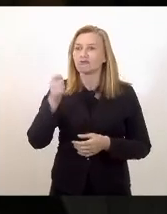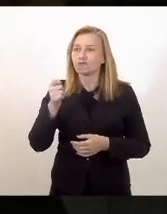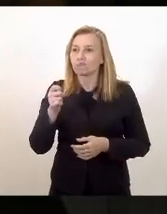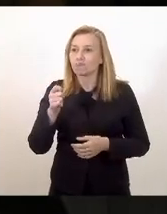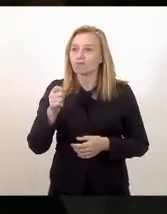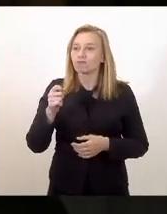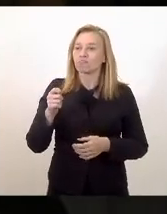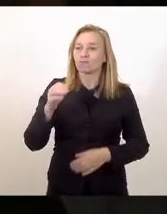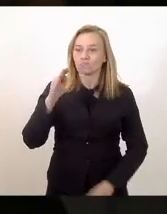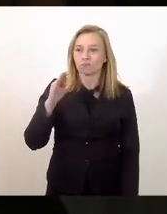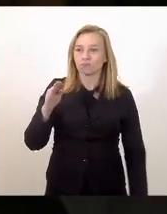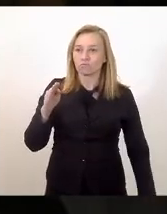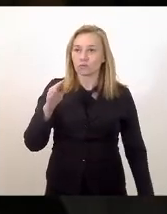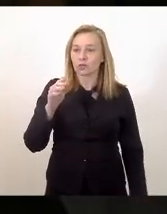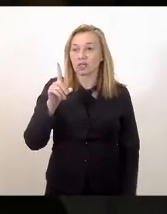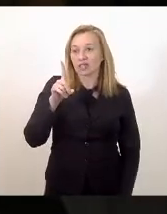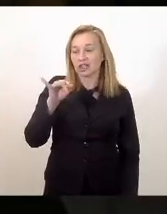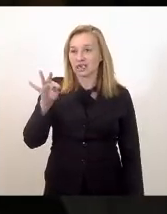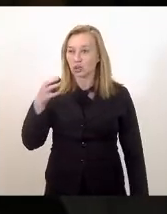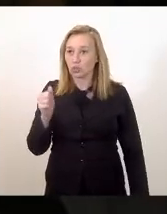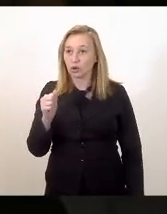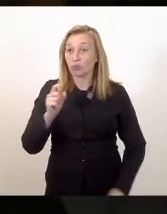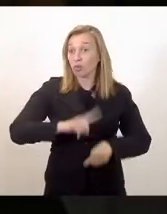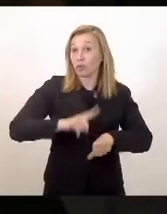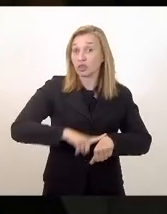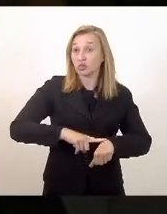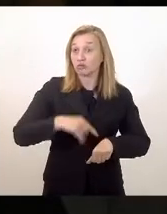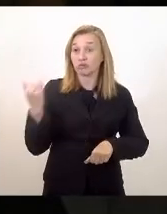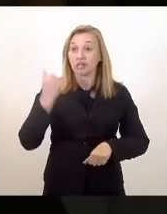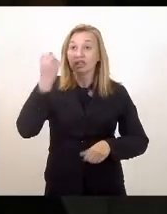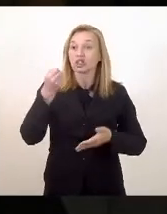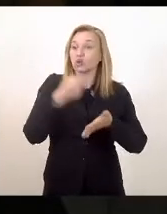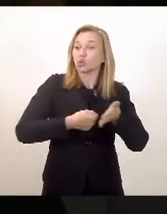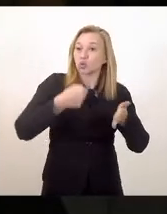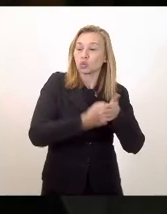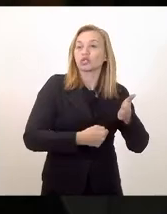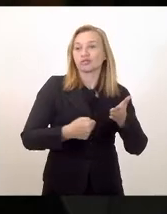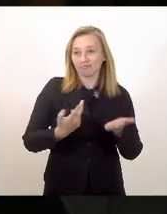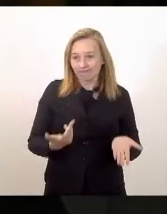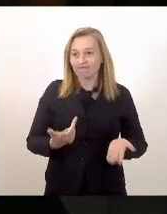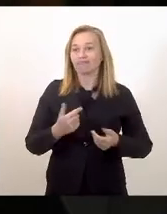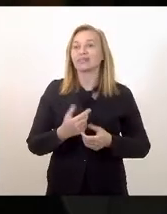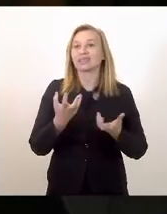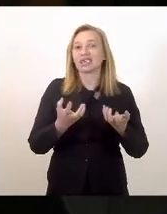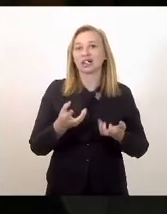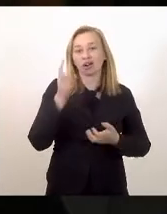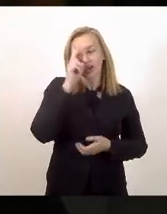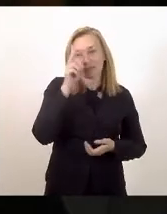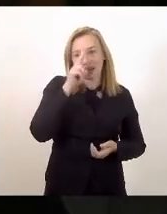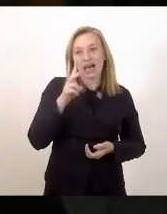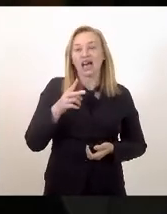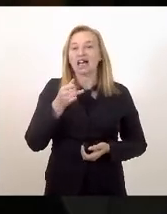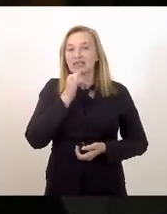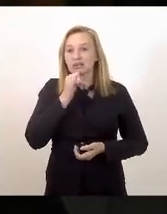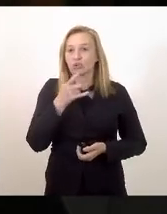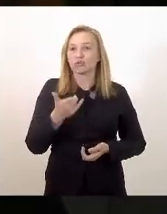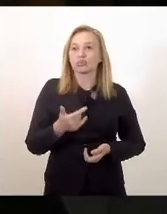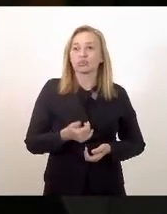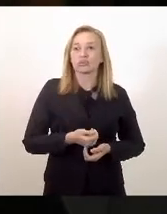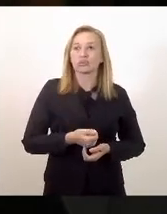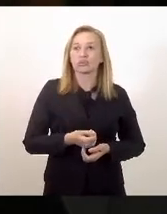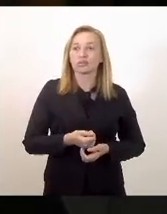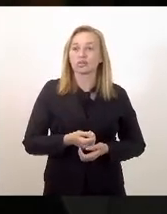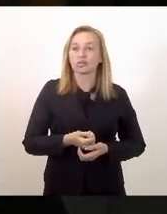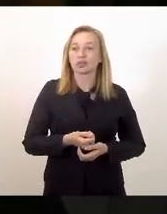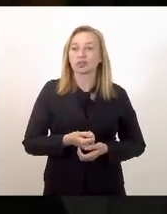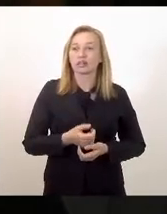teve momentos importantes de lutas reídas contra o arbítrio. Quero lembrar quando, por exemplo, o